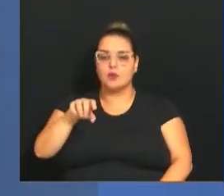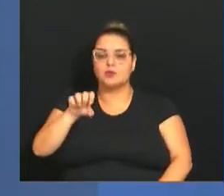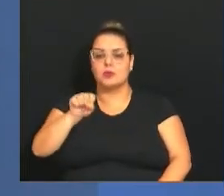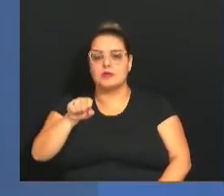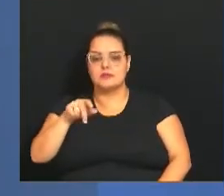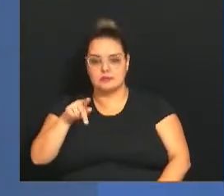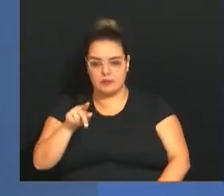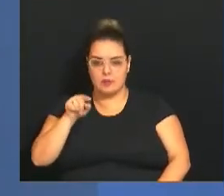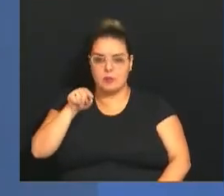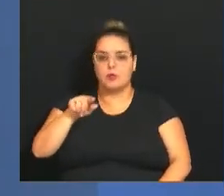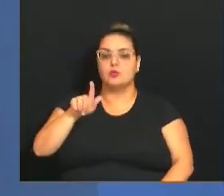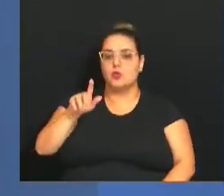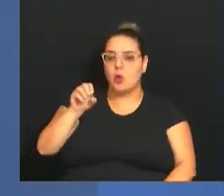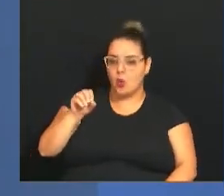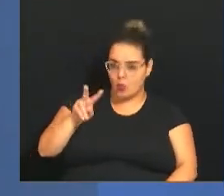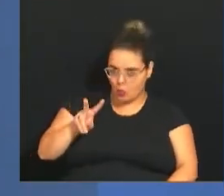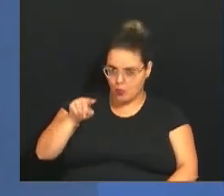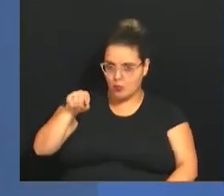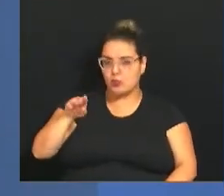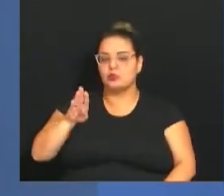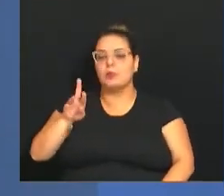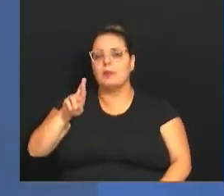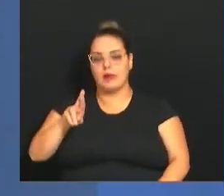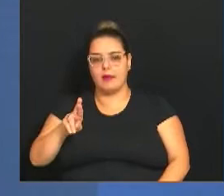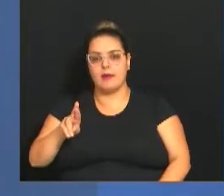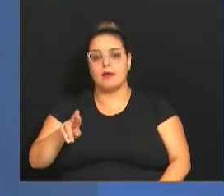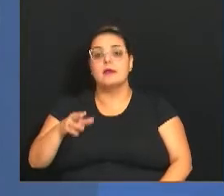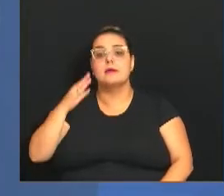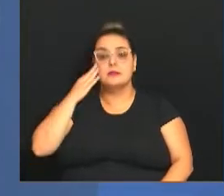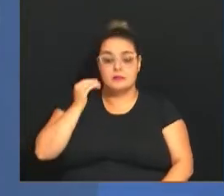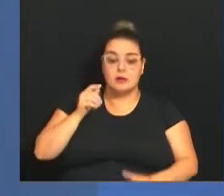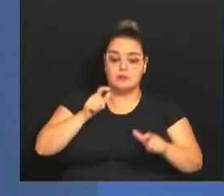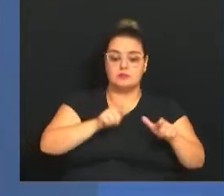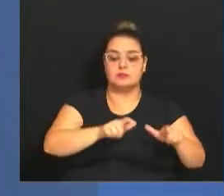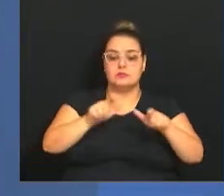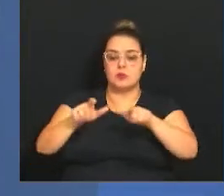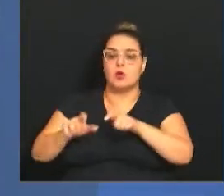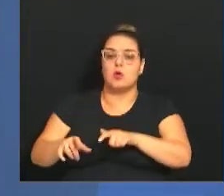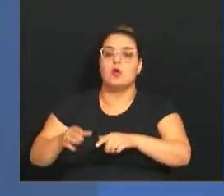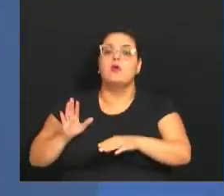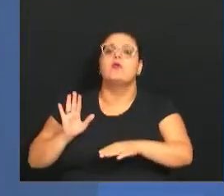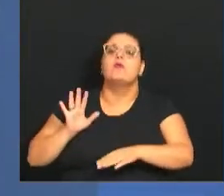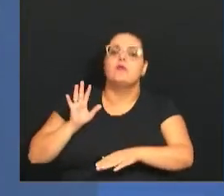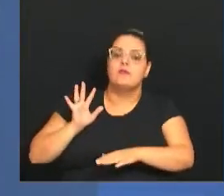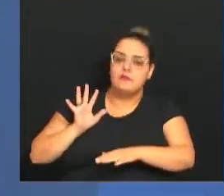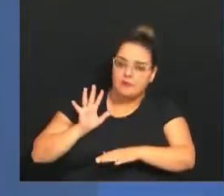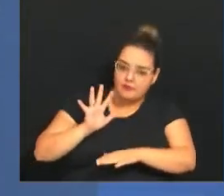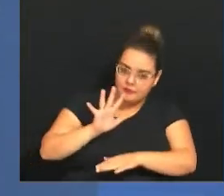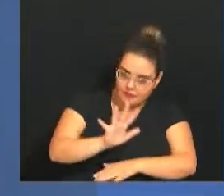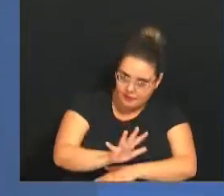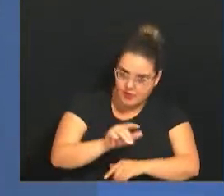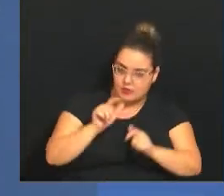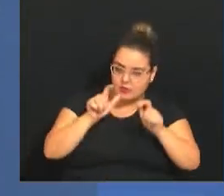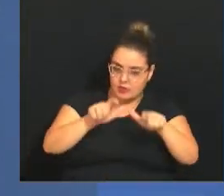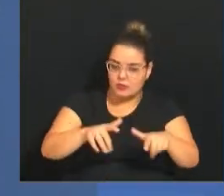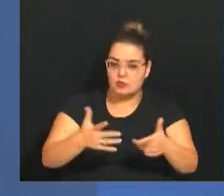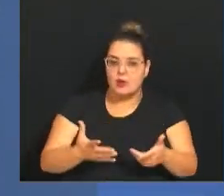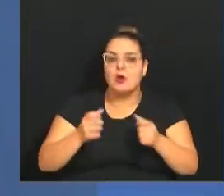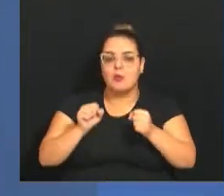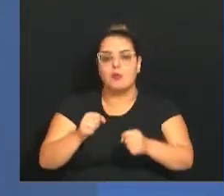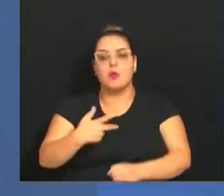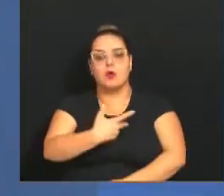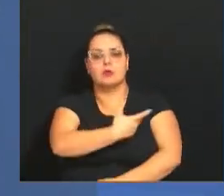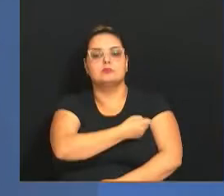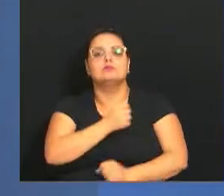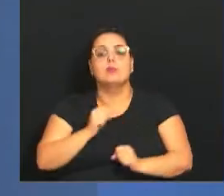vacina.campinas.sp.gov.br, ou se você já sabe onde é um desses centros de saúde que nós mencionamos aqui, vá até ele e você pode chegar